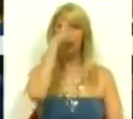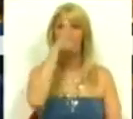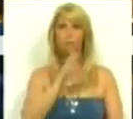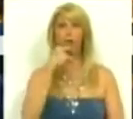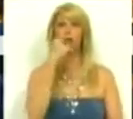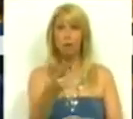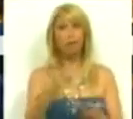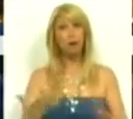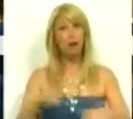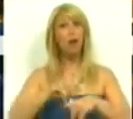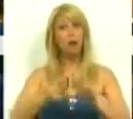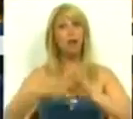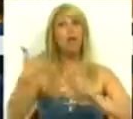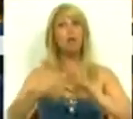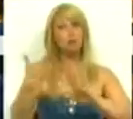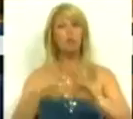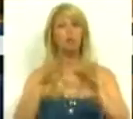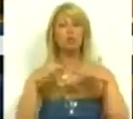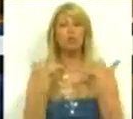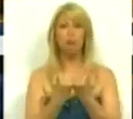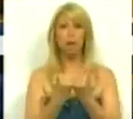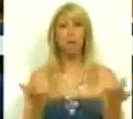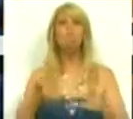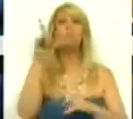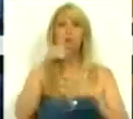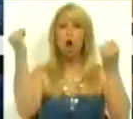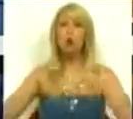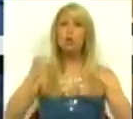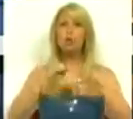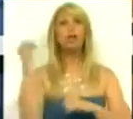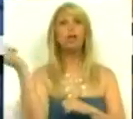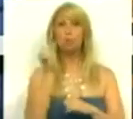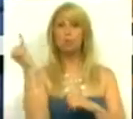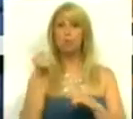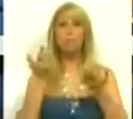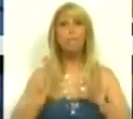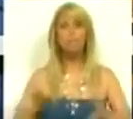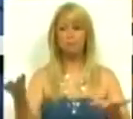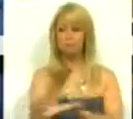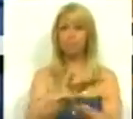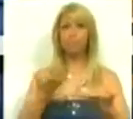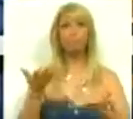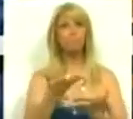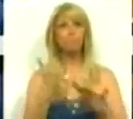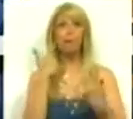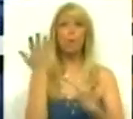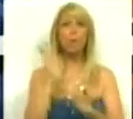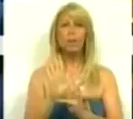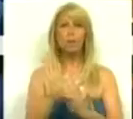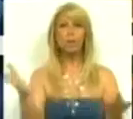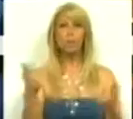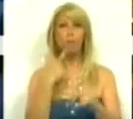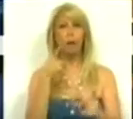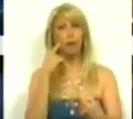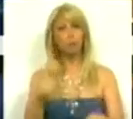disse, um tempo de emergência social. E também concertação institucional, concertação de que é exemplo mais